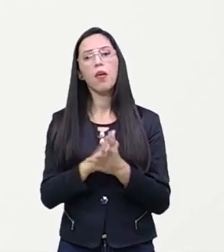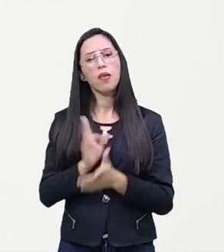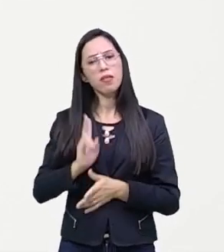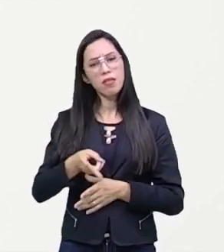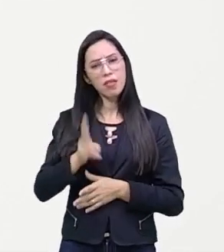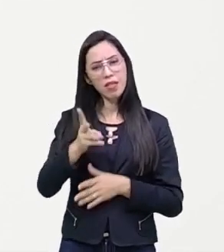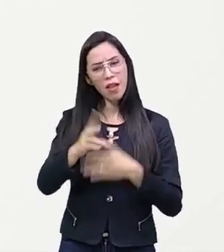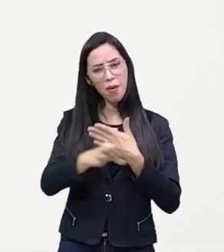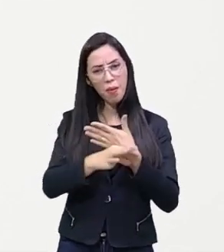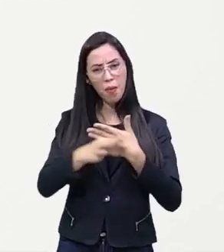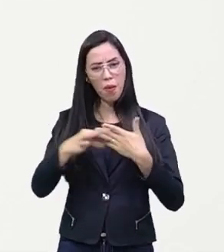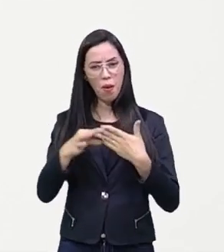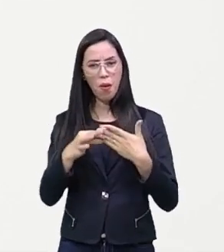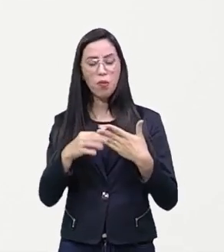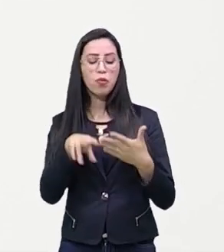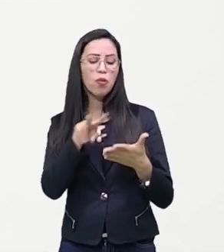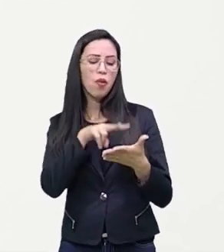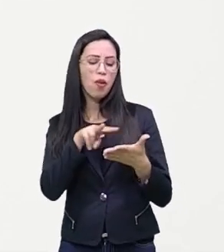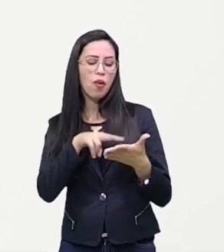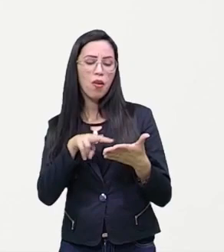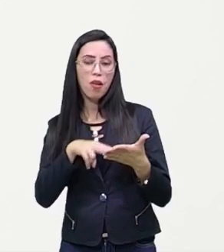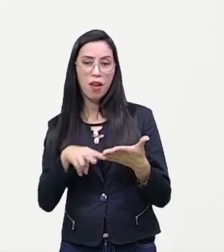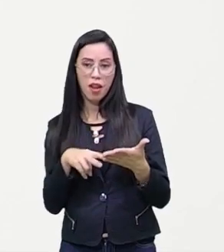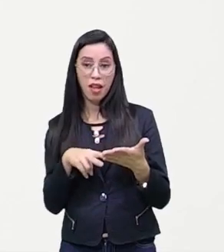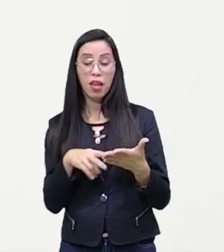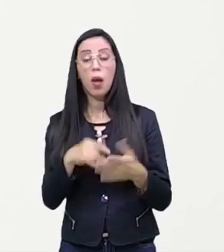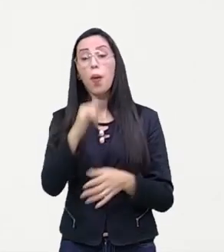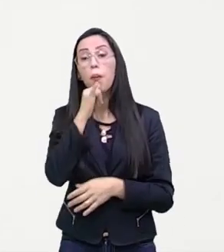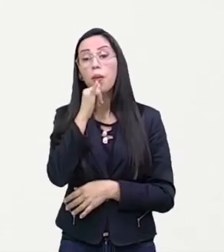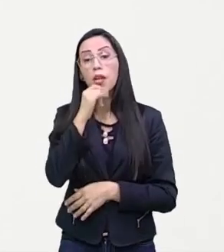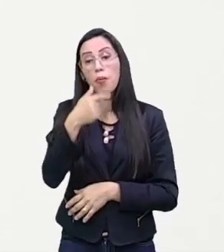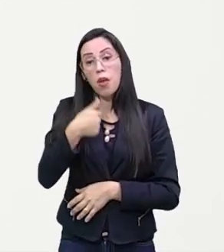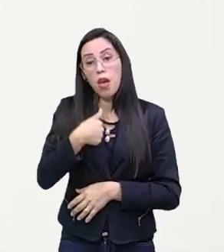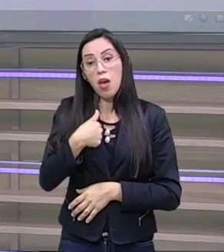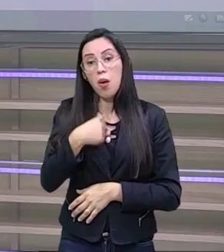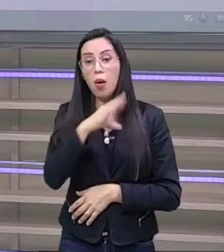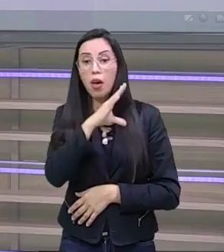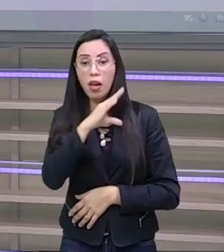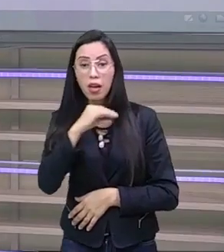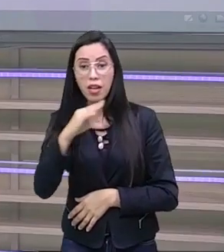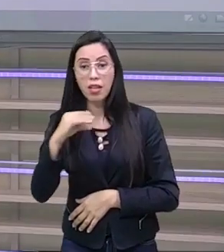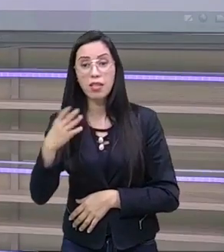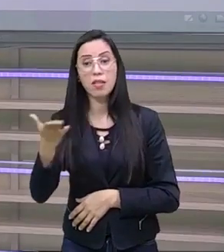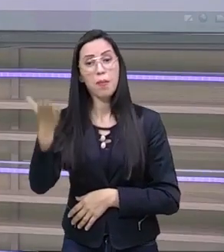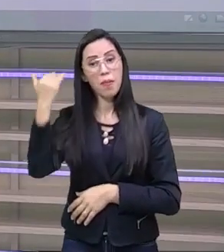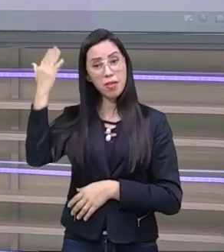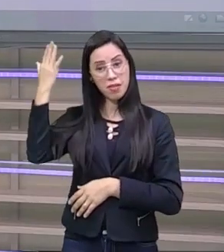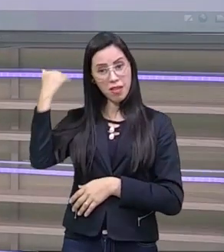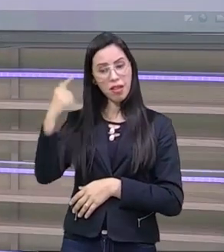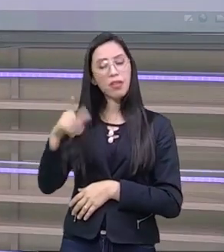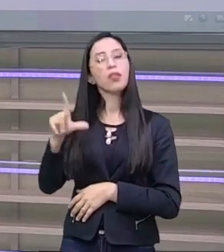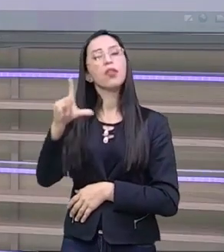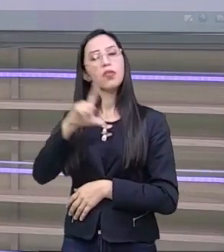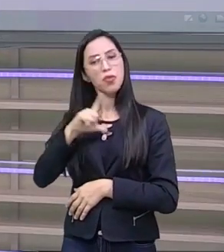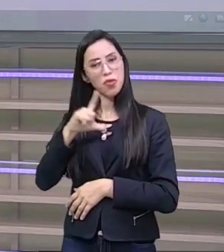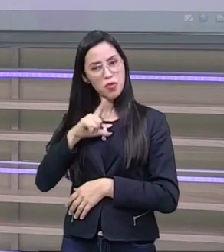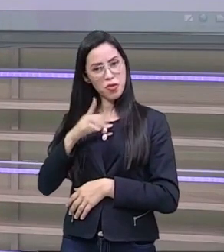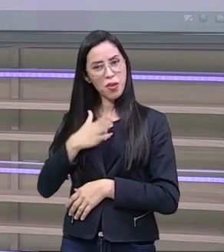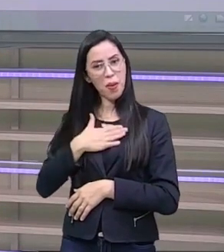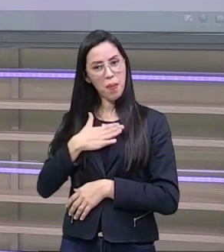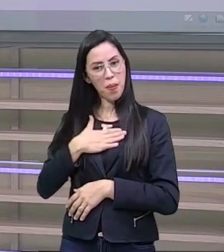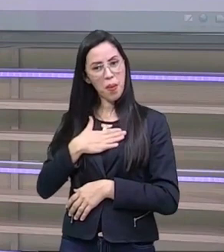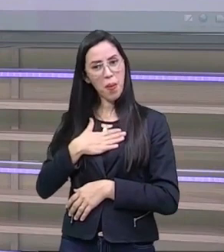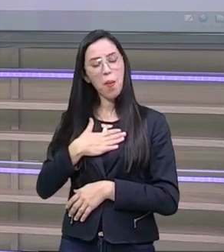descrito em primeira pessoa. Eu, quando eu era criança, eu tinha o meu próprio diário. Exatamente. Eu tinha o